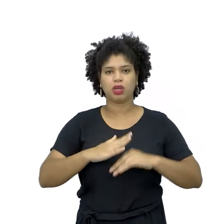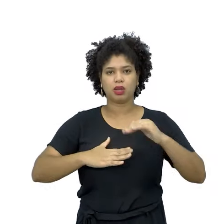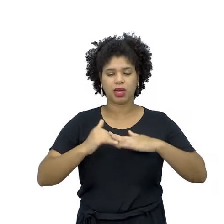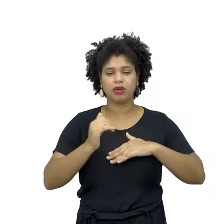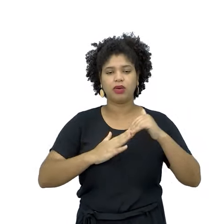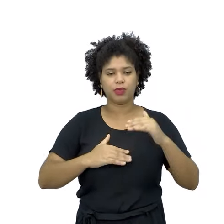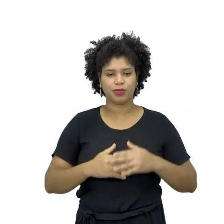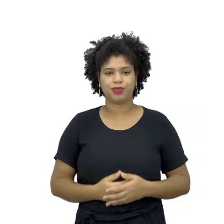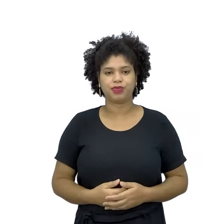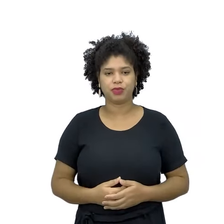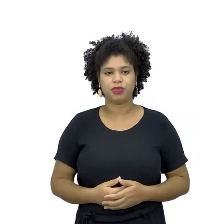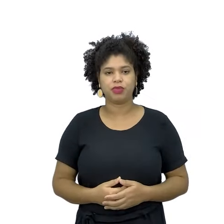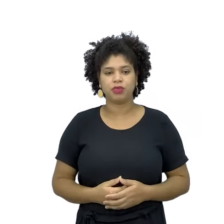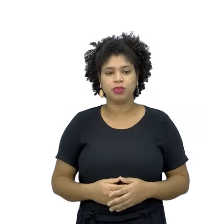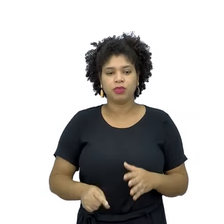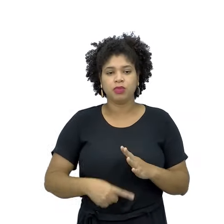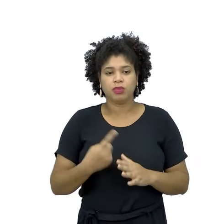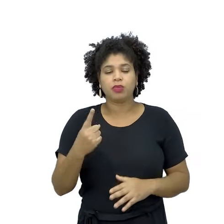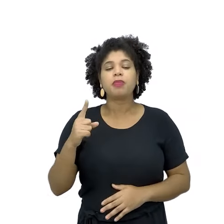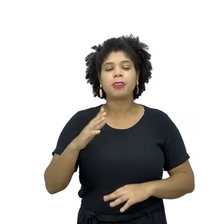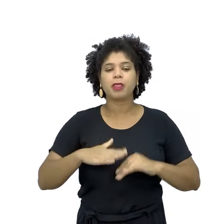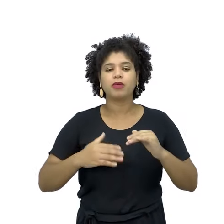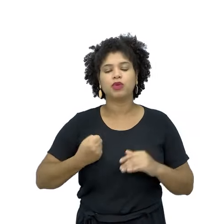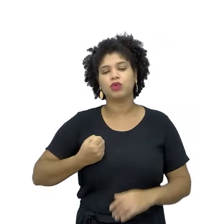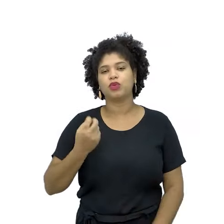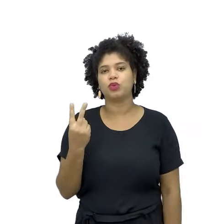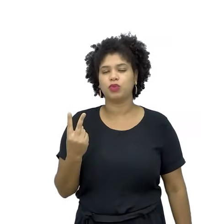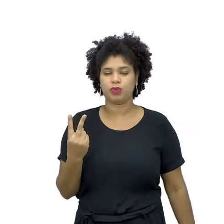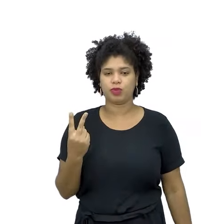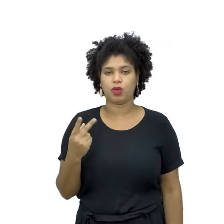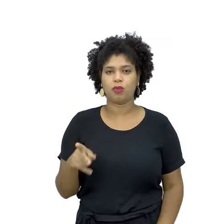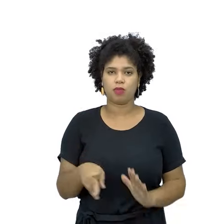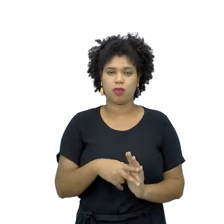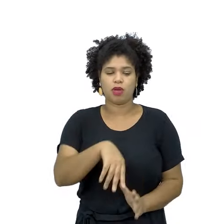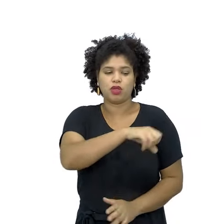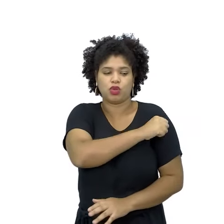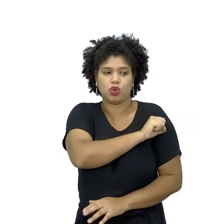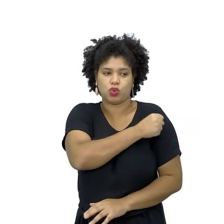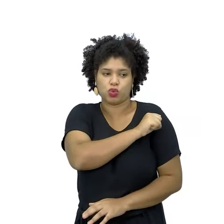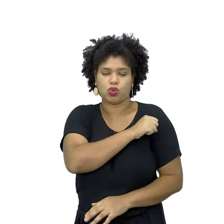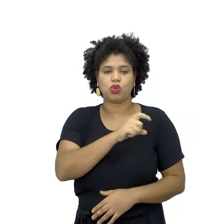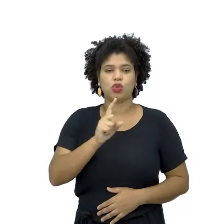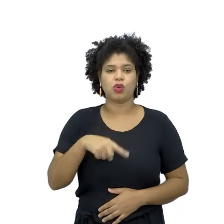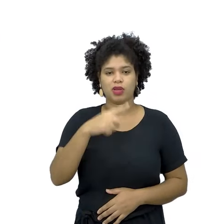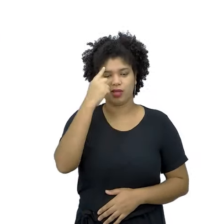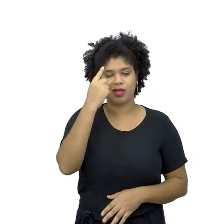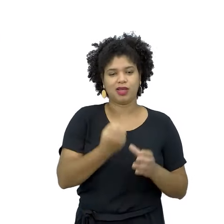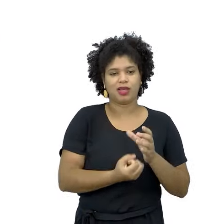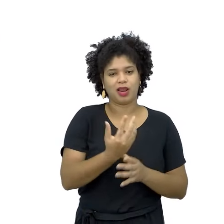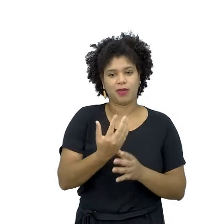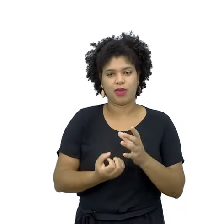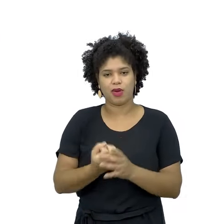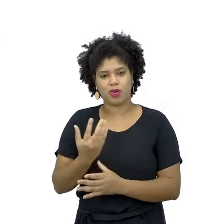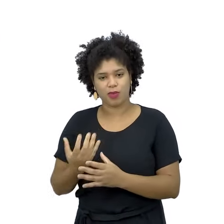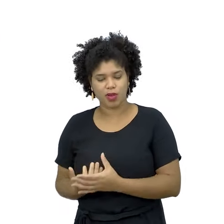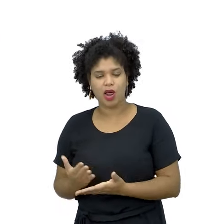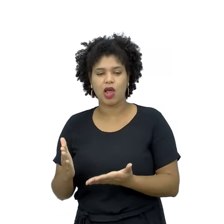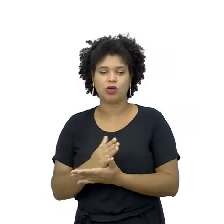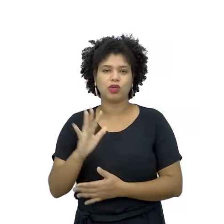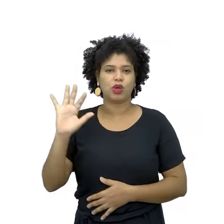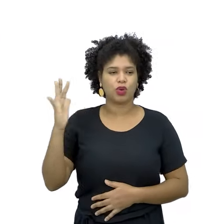A primeira é a habilidade 2, lá do 8º ano, que é resolver e elaborar situação,